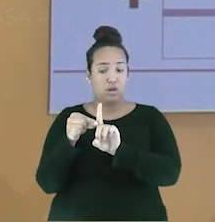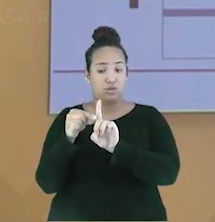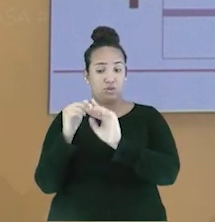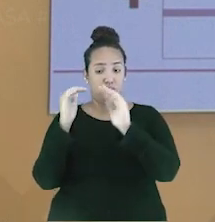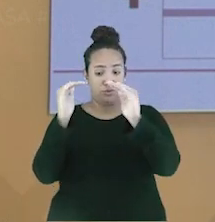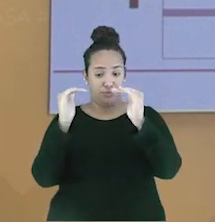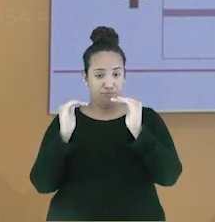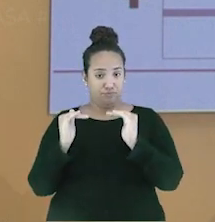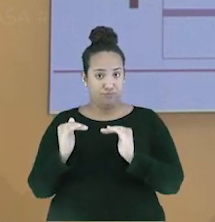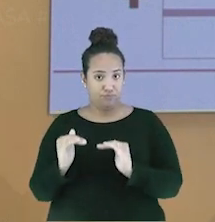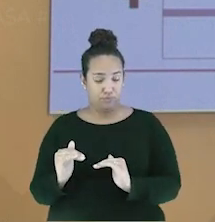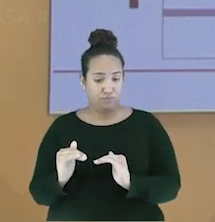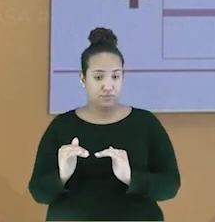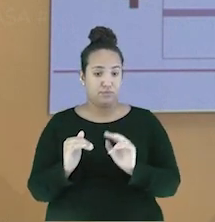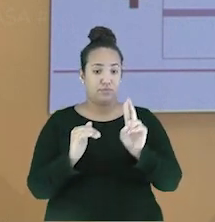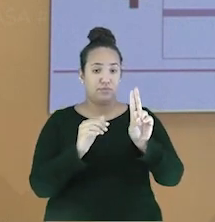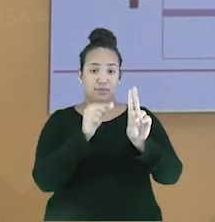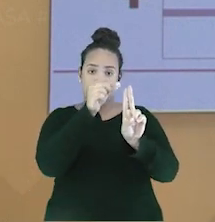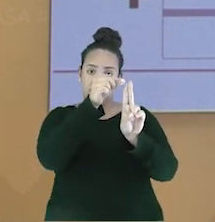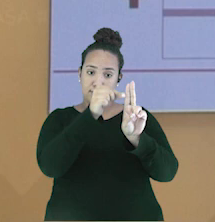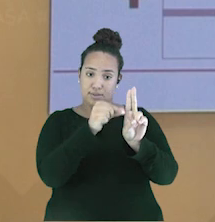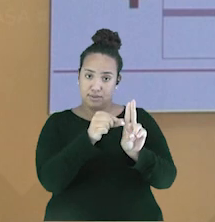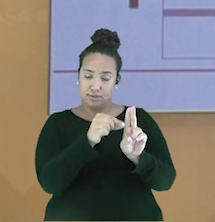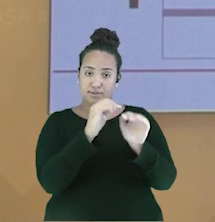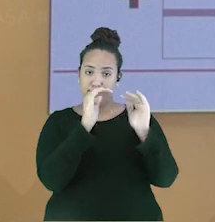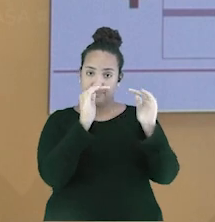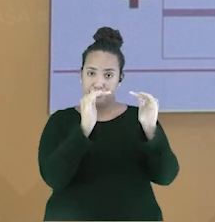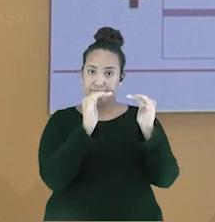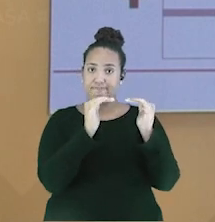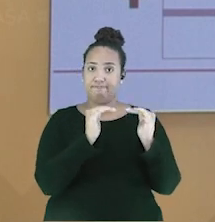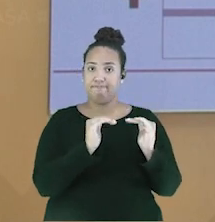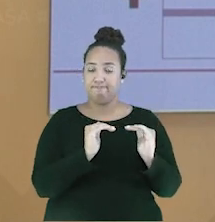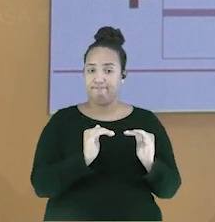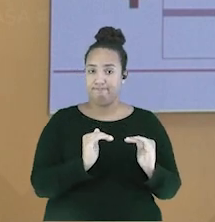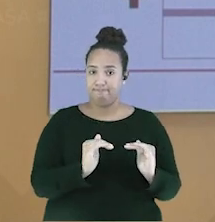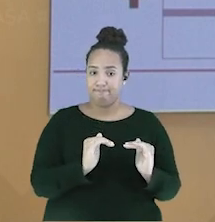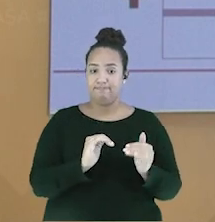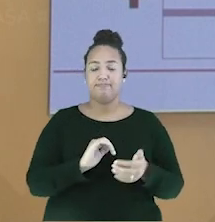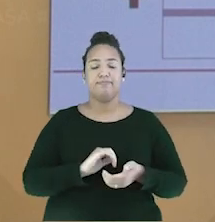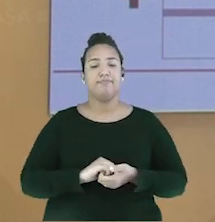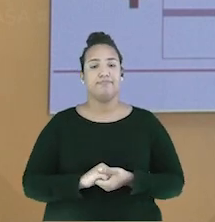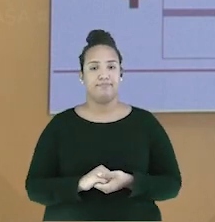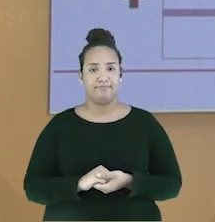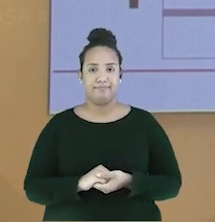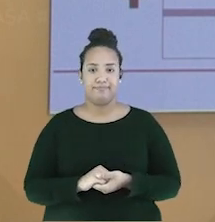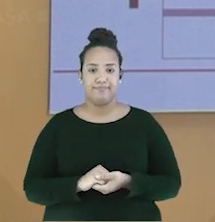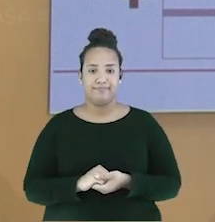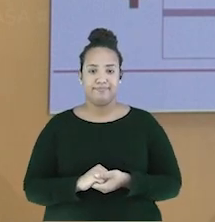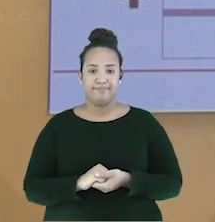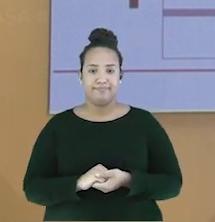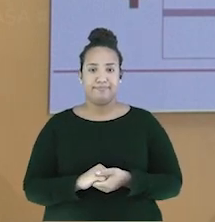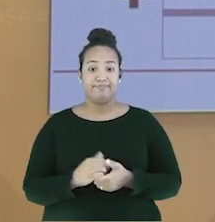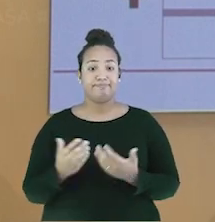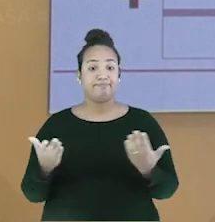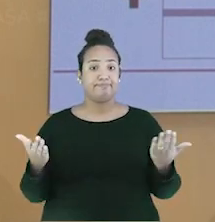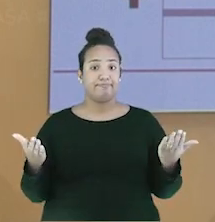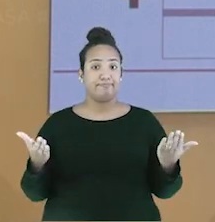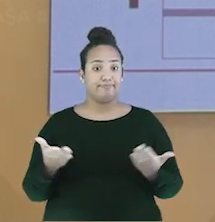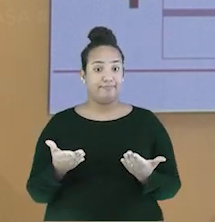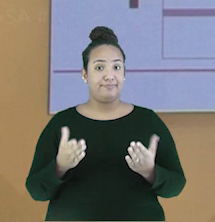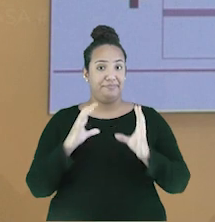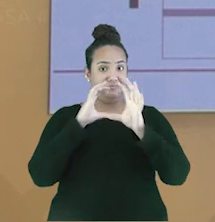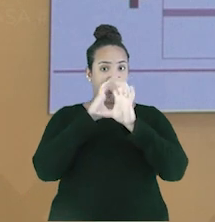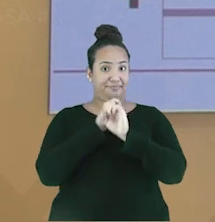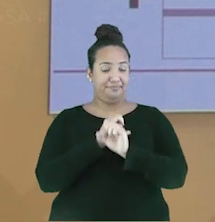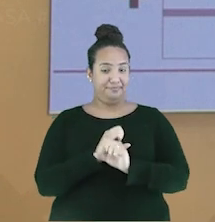sempre embaixo de outra unidade e que a dezena fique embaixo sempre de outra dezena. Agora, vamos somar